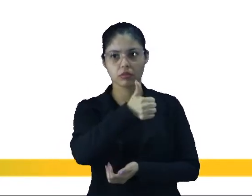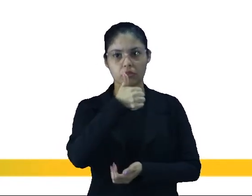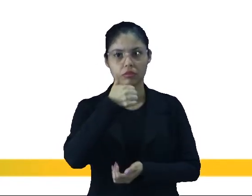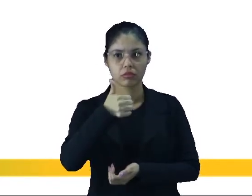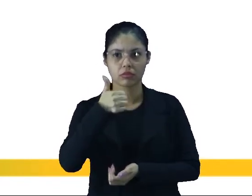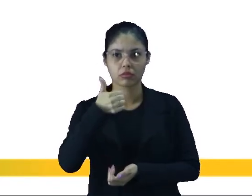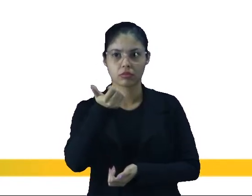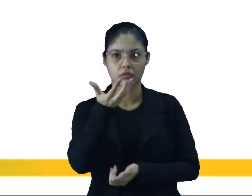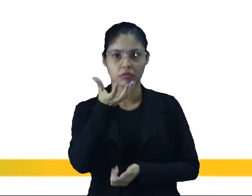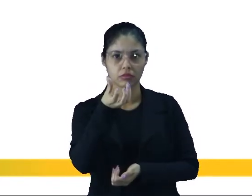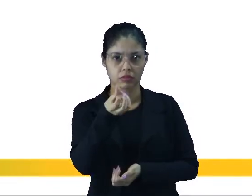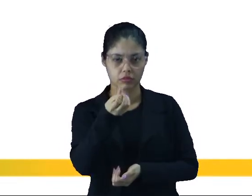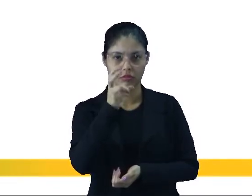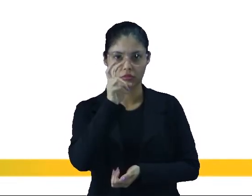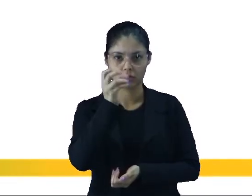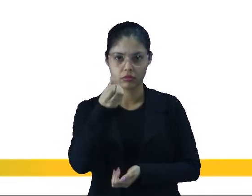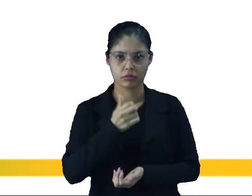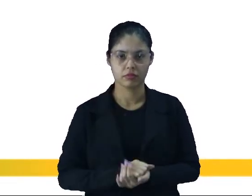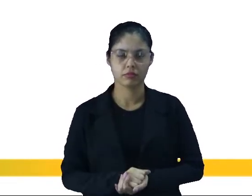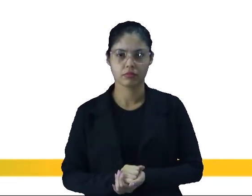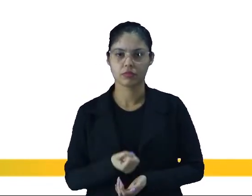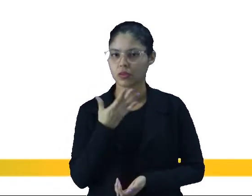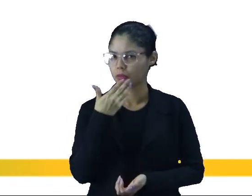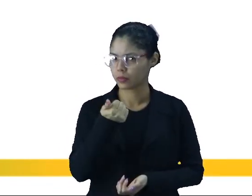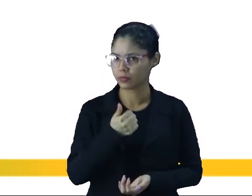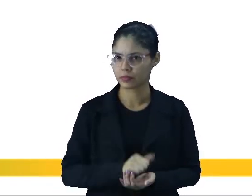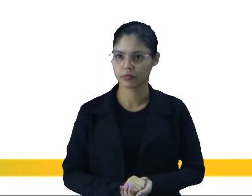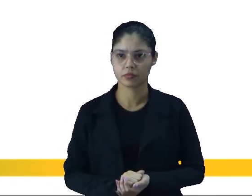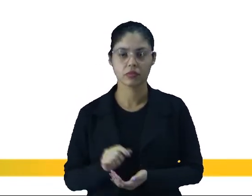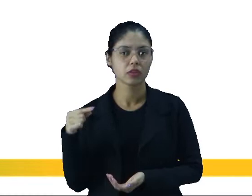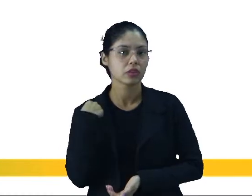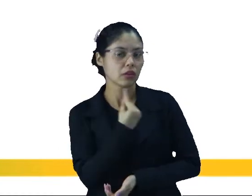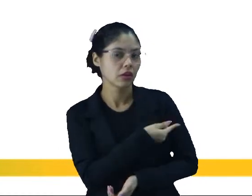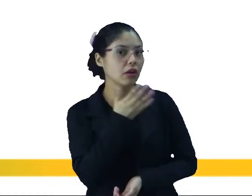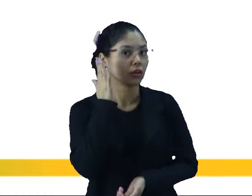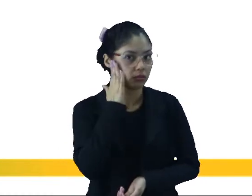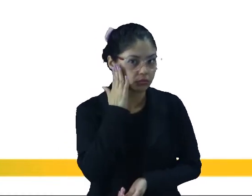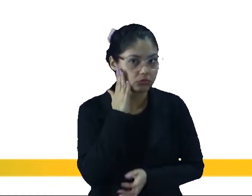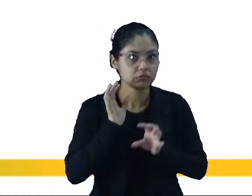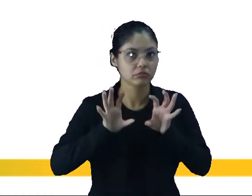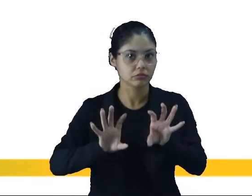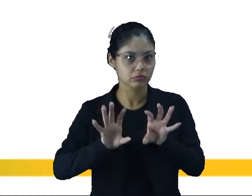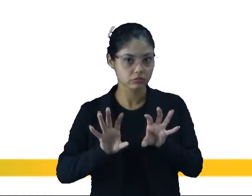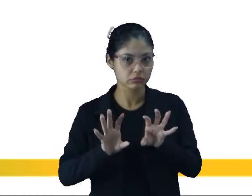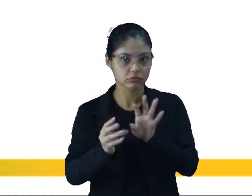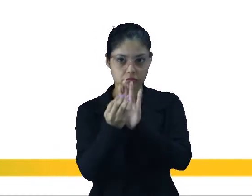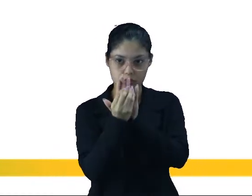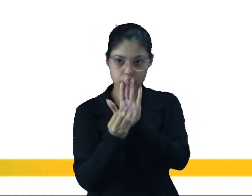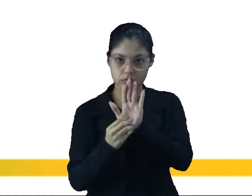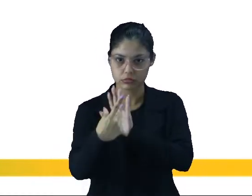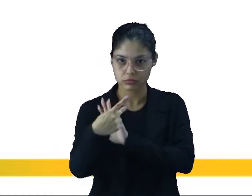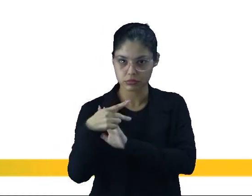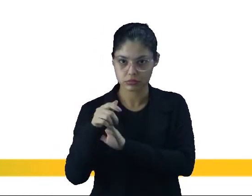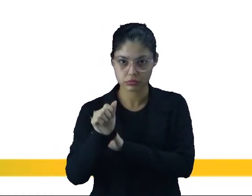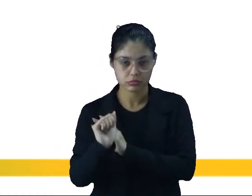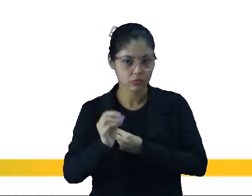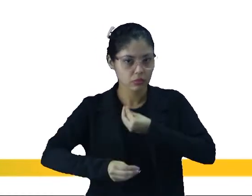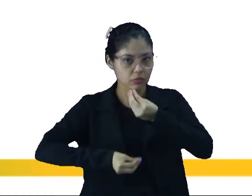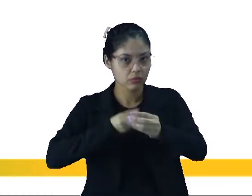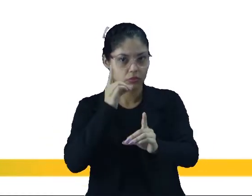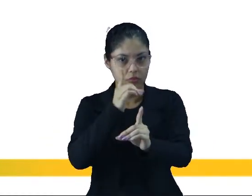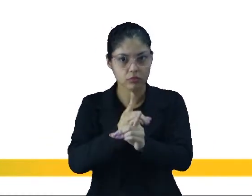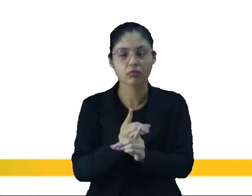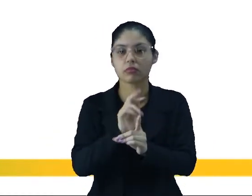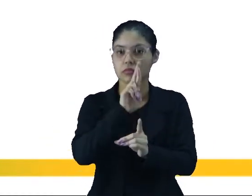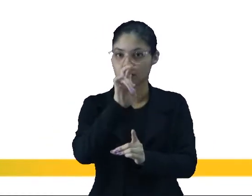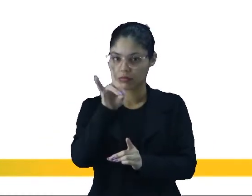dá 56. Beleza? Então, a gente entendeu aqui e definimos a PA, como é que encontra a